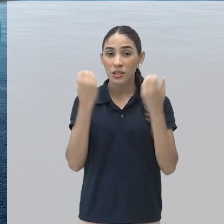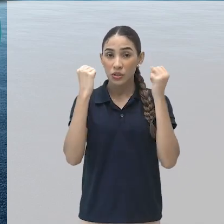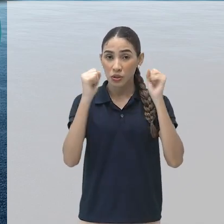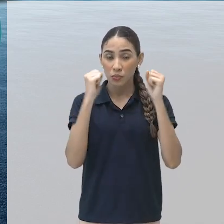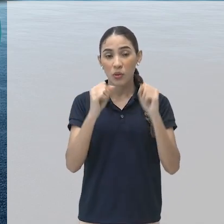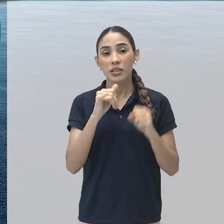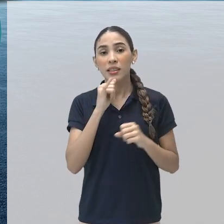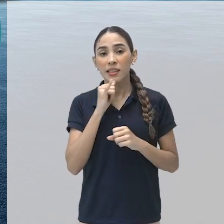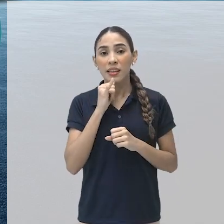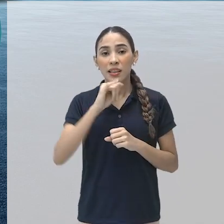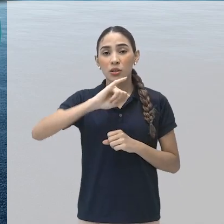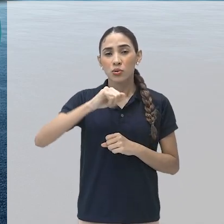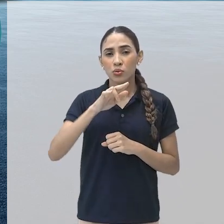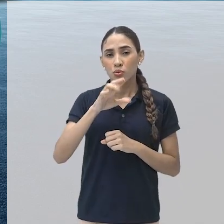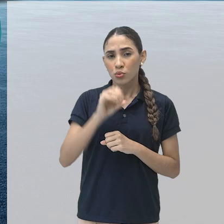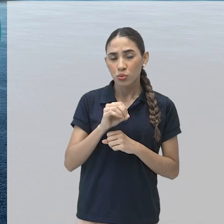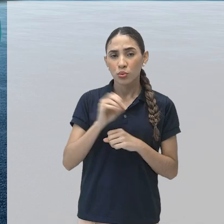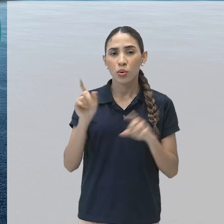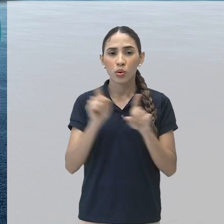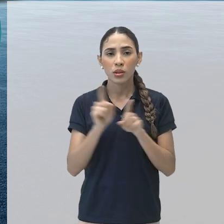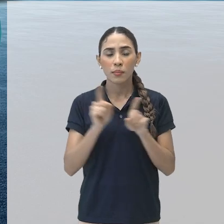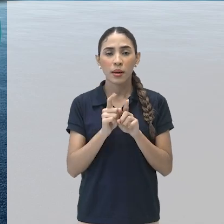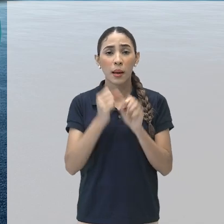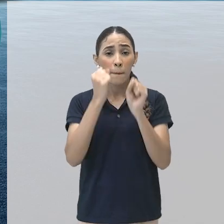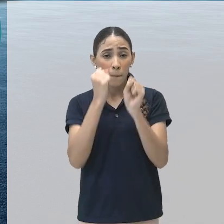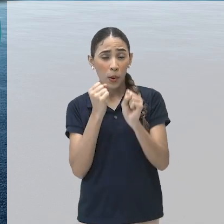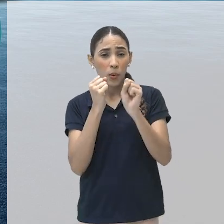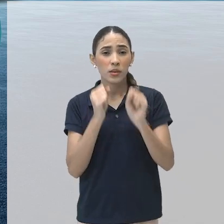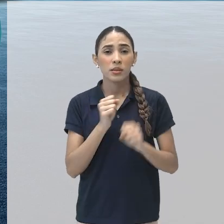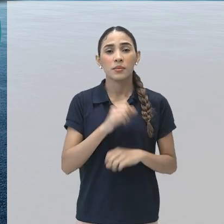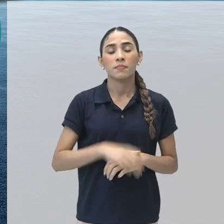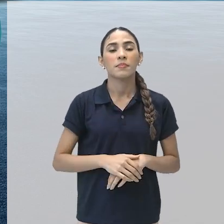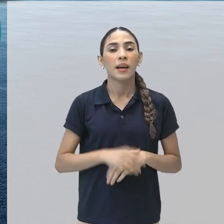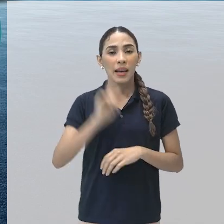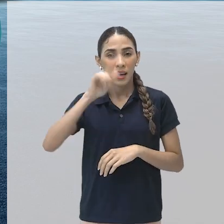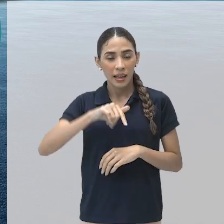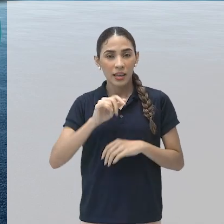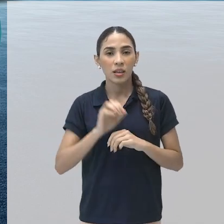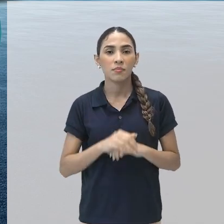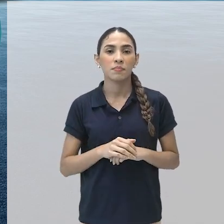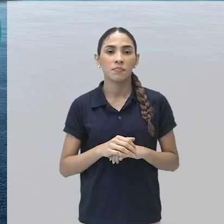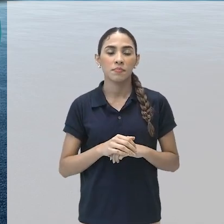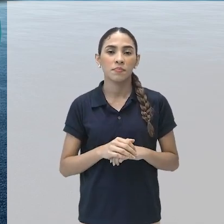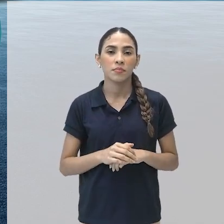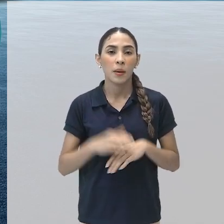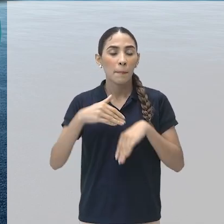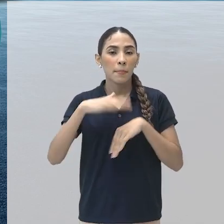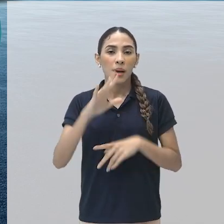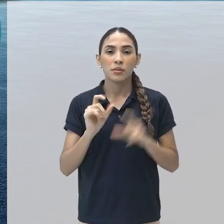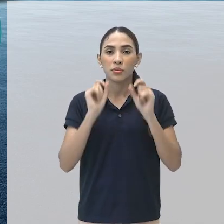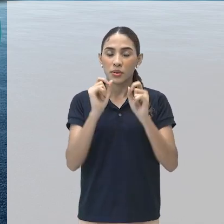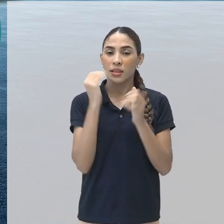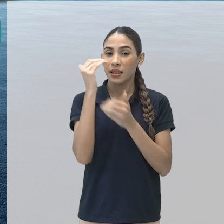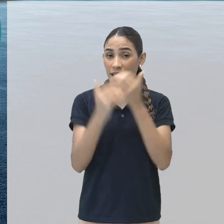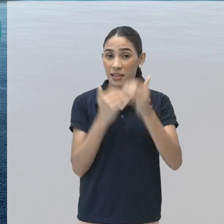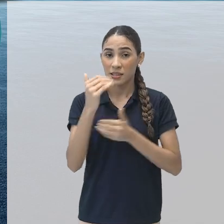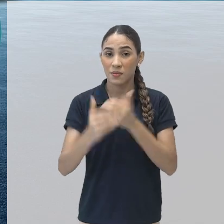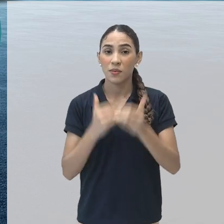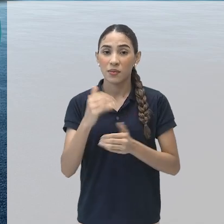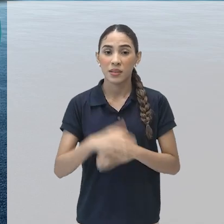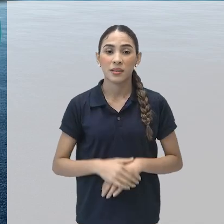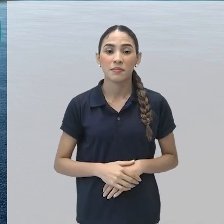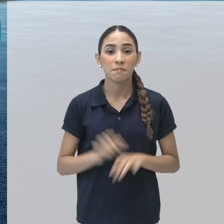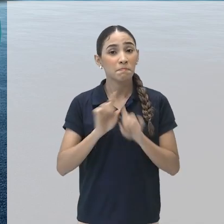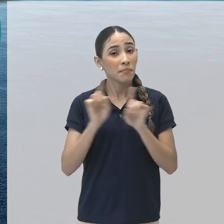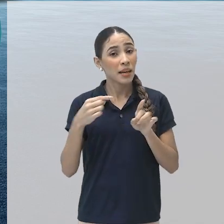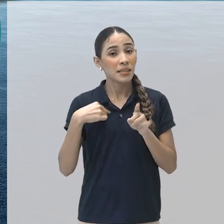o judô, o muay thai, o boxe, que são lutas que são mais desenvolvidas.